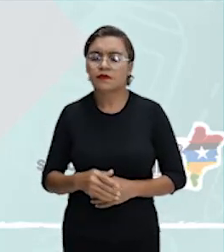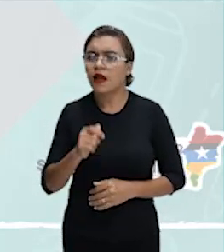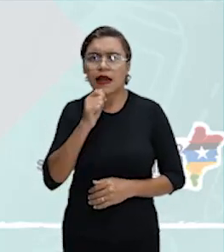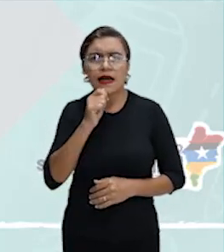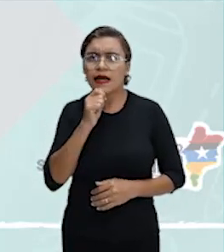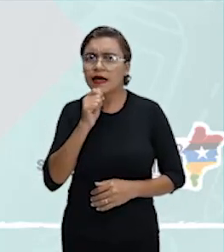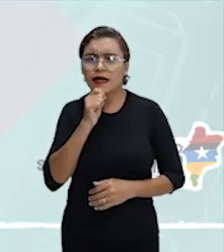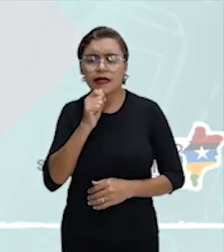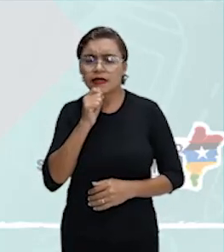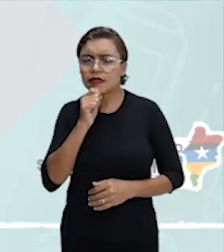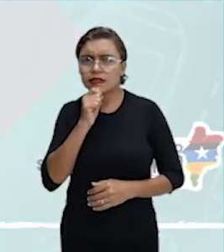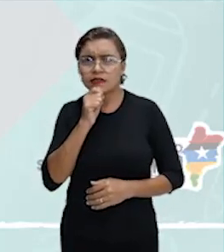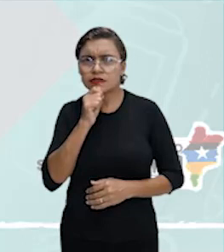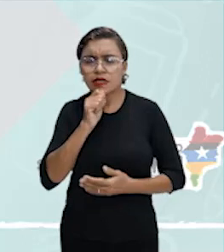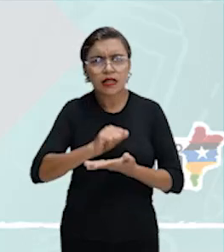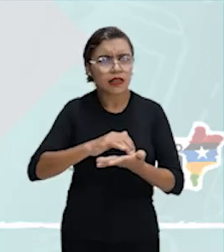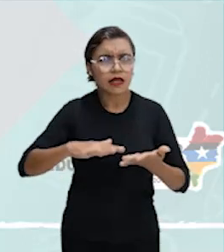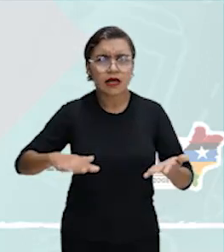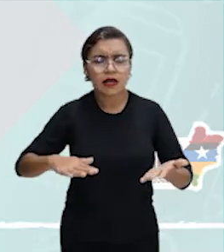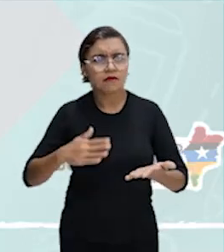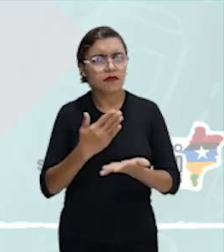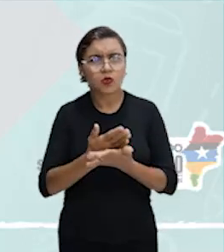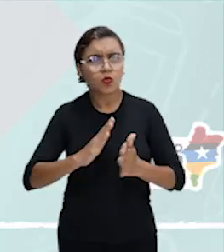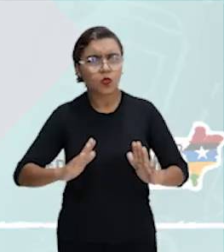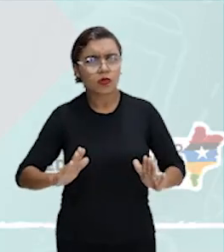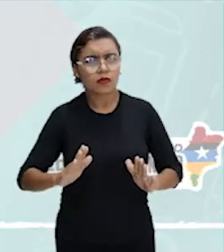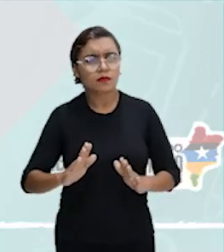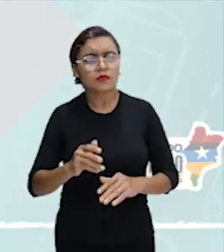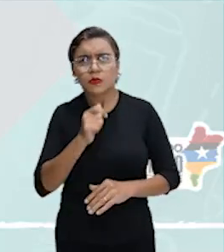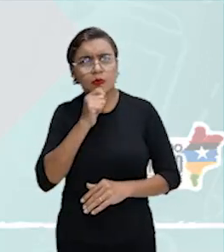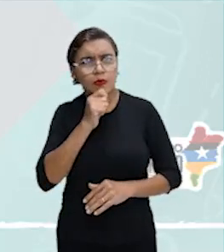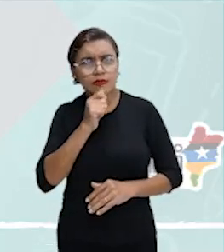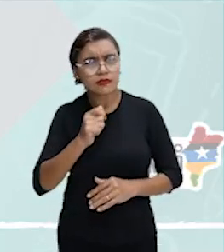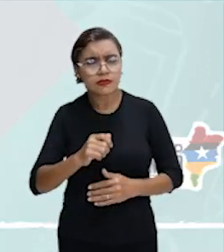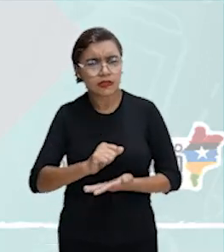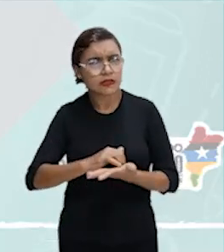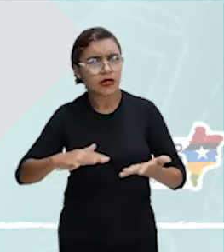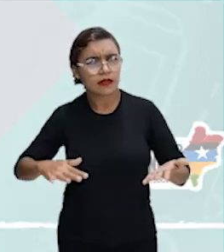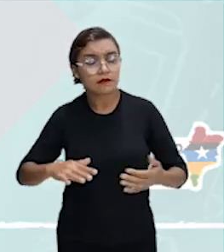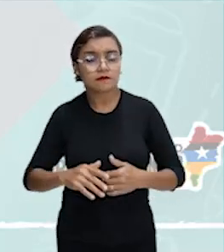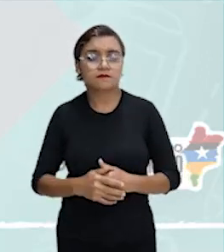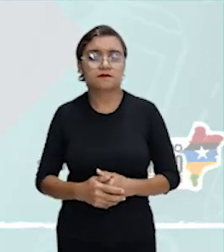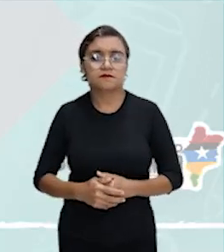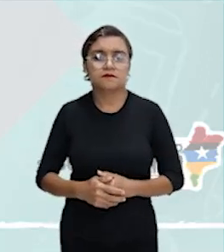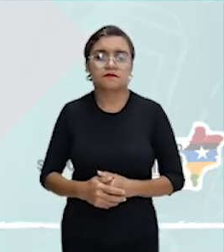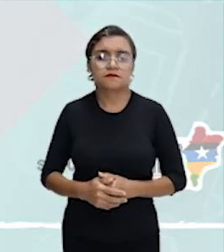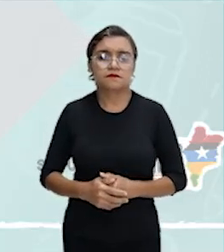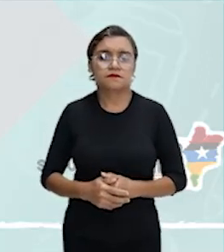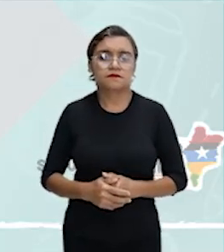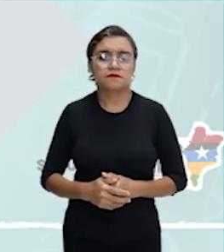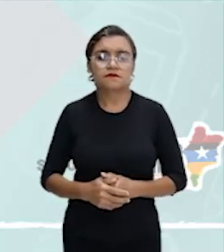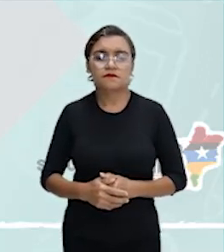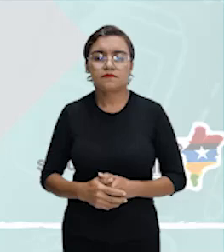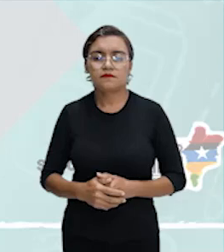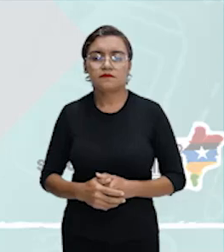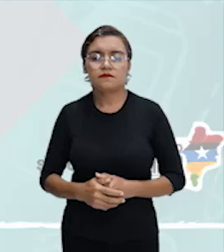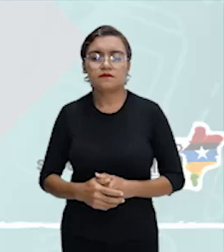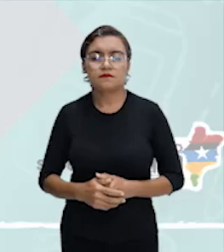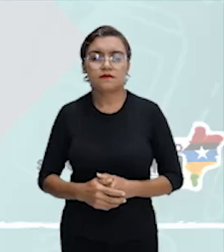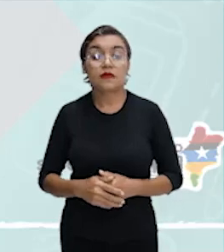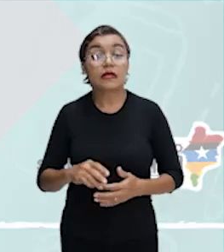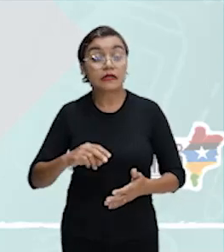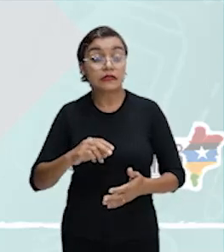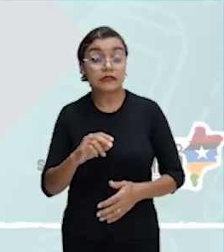terminou a tarefa dela, né, a atribuição que ela tinha para realizar. O still também significa ainda, mas